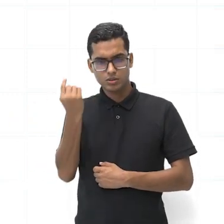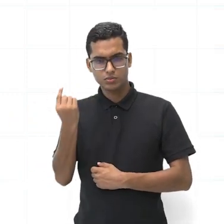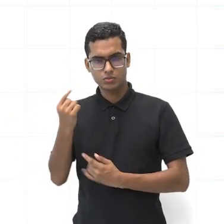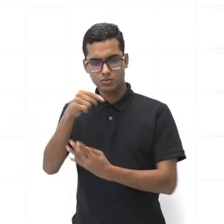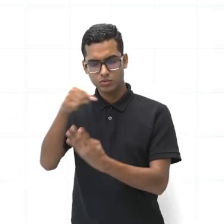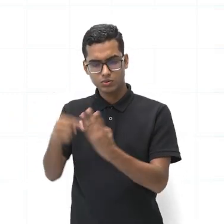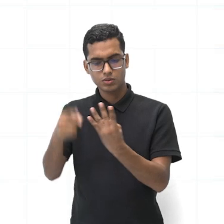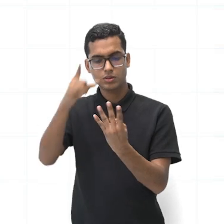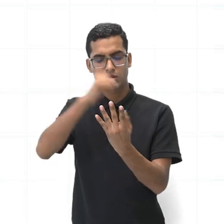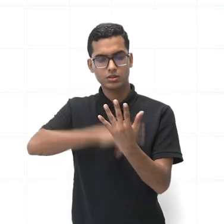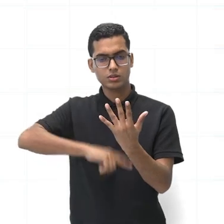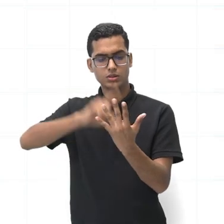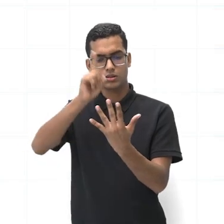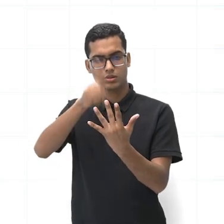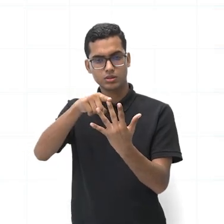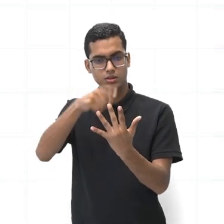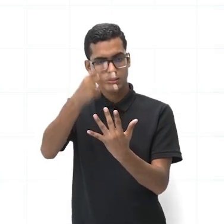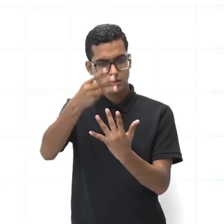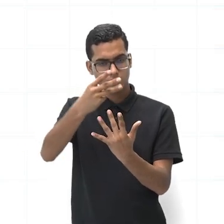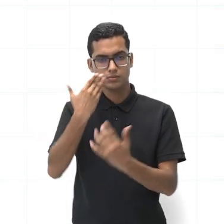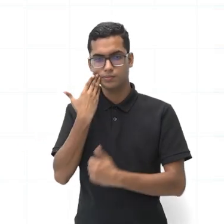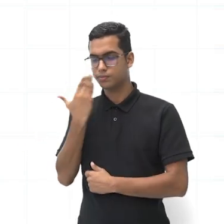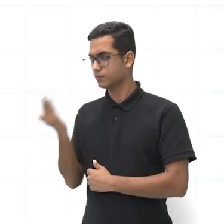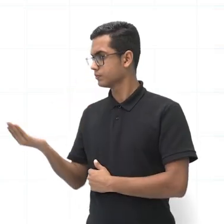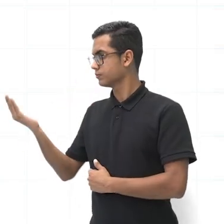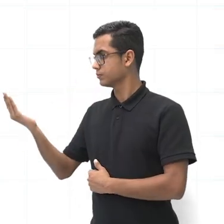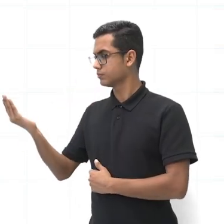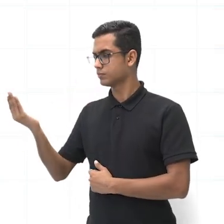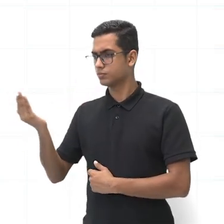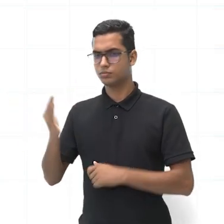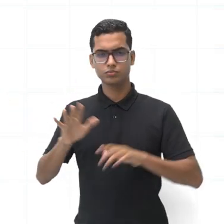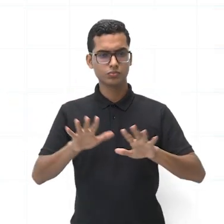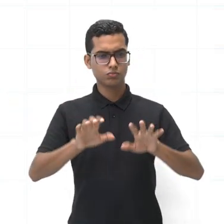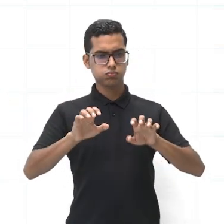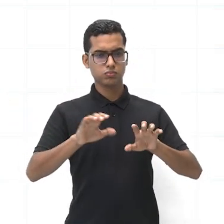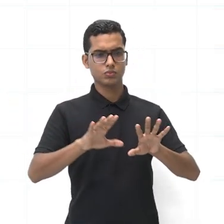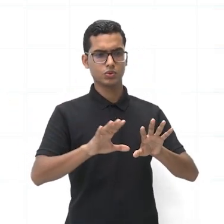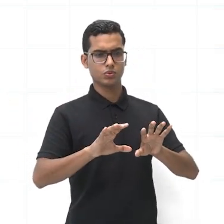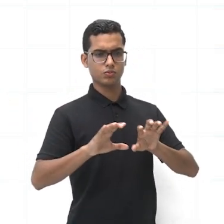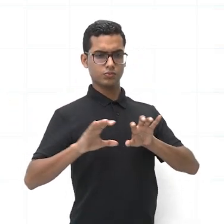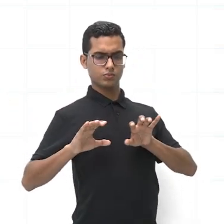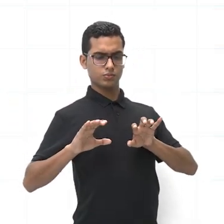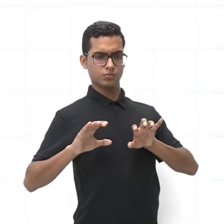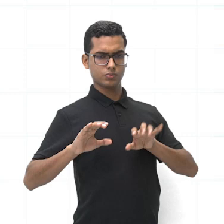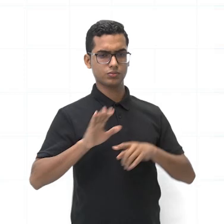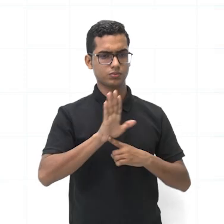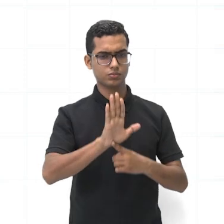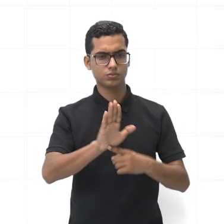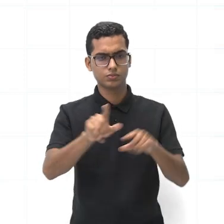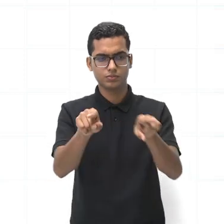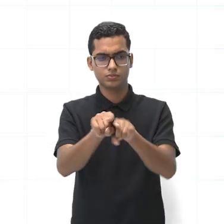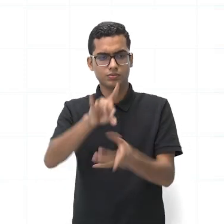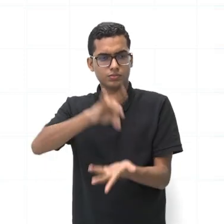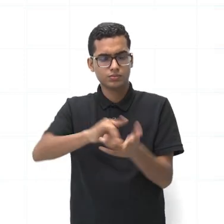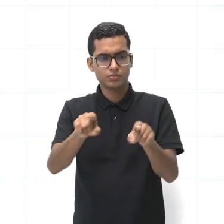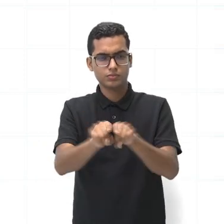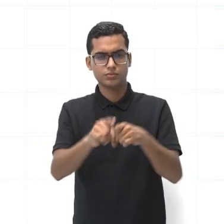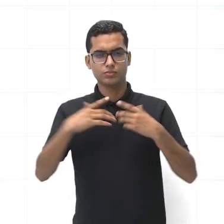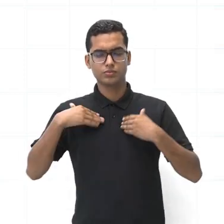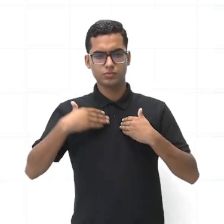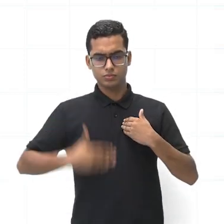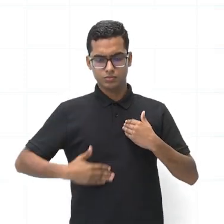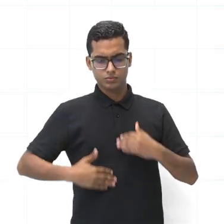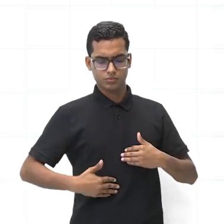que é a acentuação da curvatura lombar, o que deixa os glúteos mais destacados e a barriga